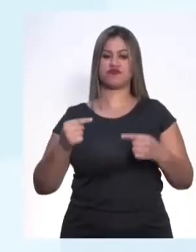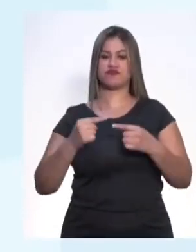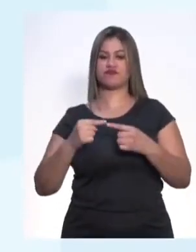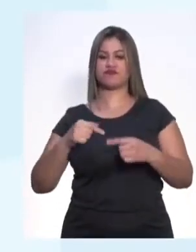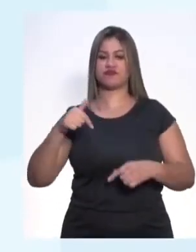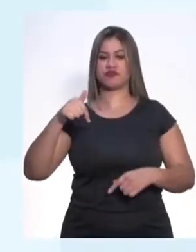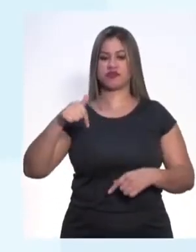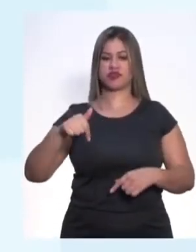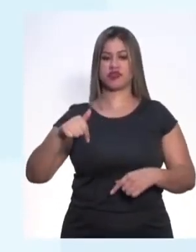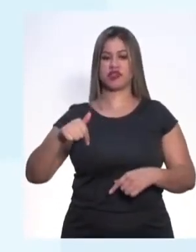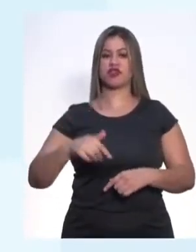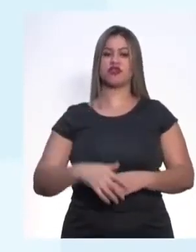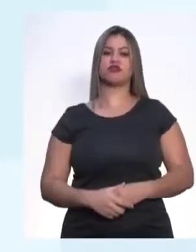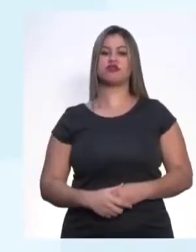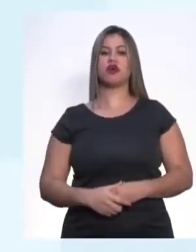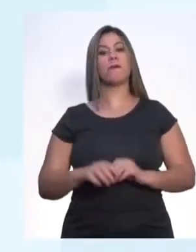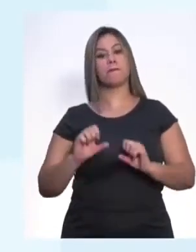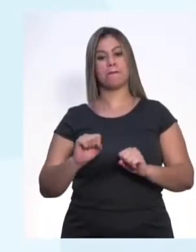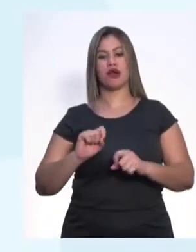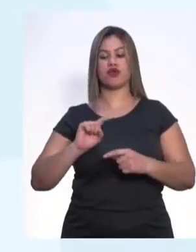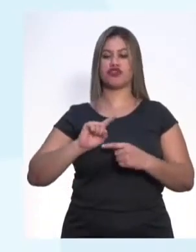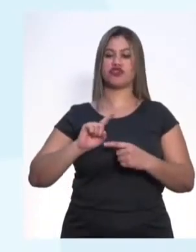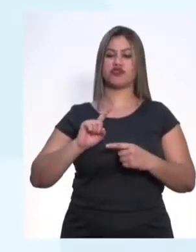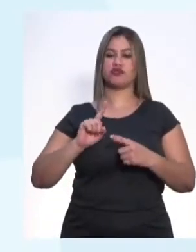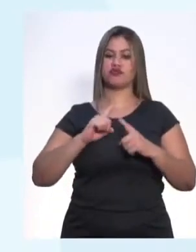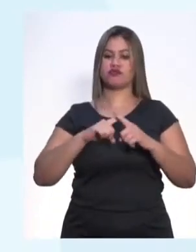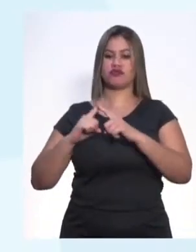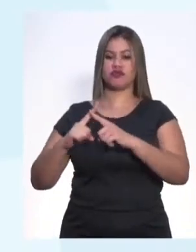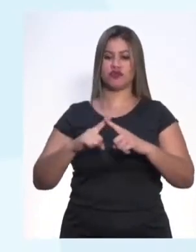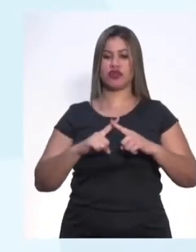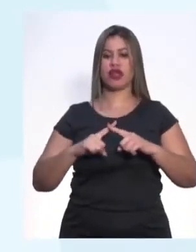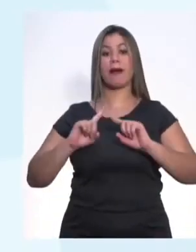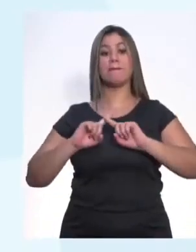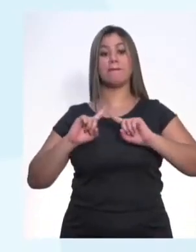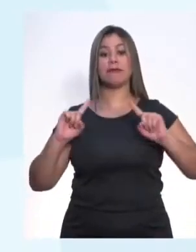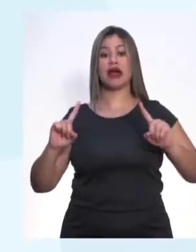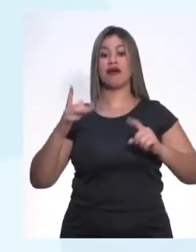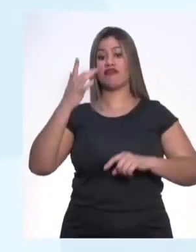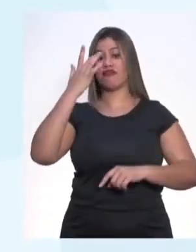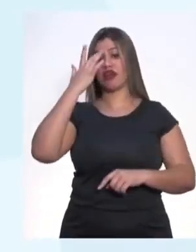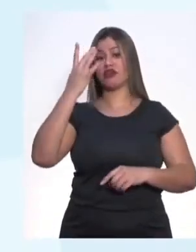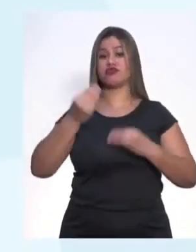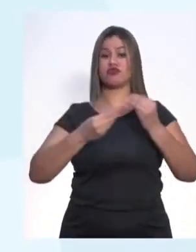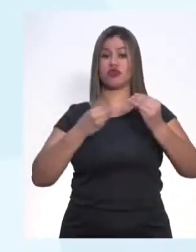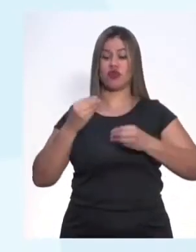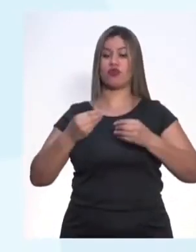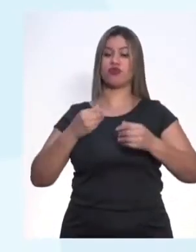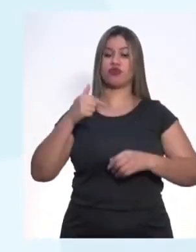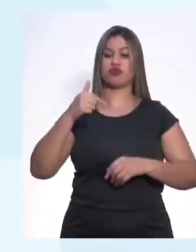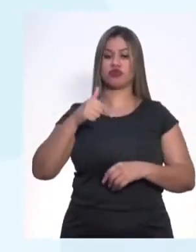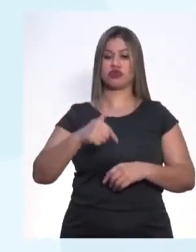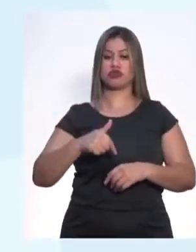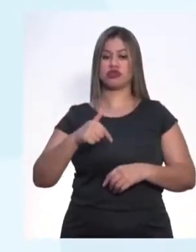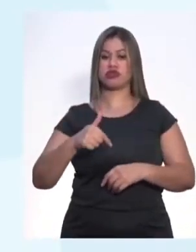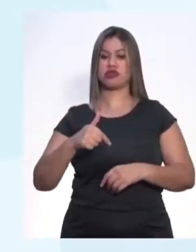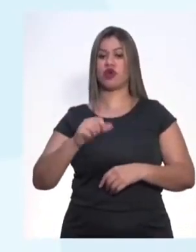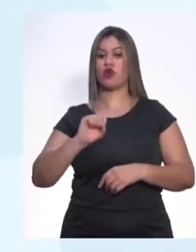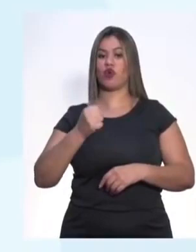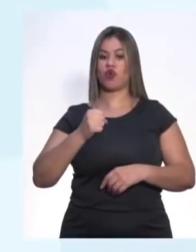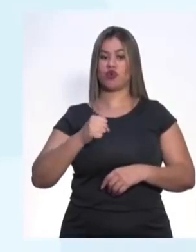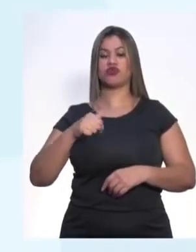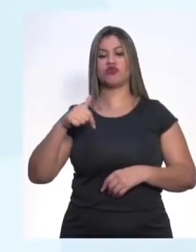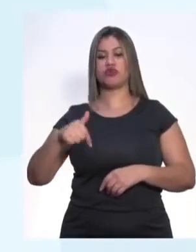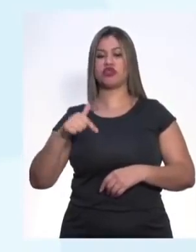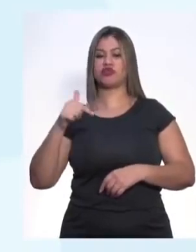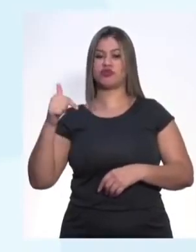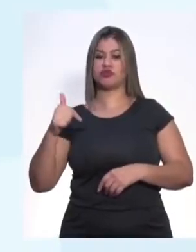7. Posso fazer a distributiva se eu quiser, mas é mais fácil começar com a conta de menos. Quanto que é 8 menos